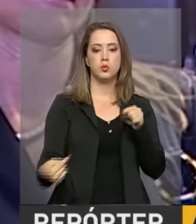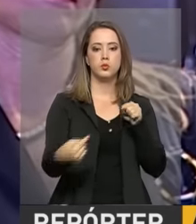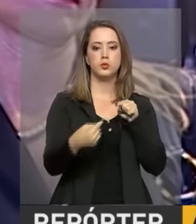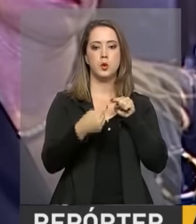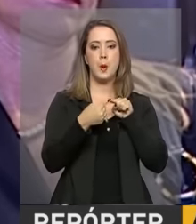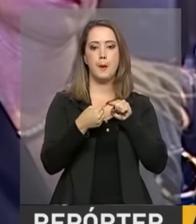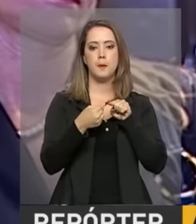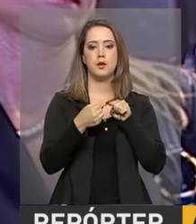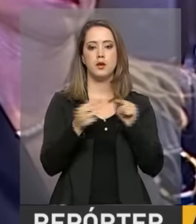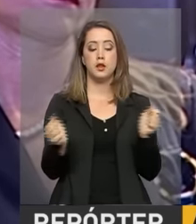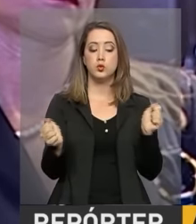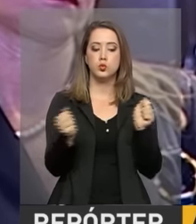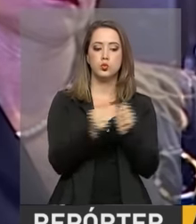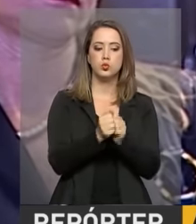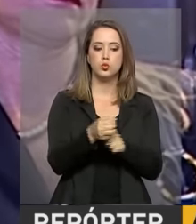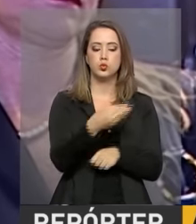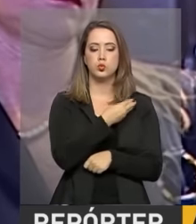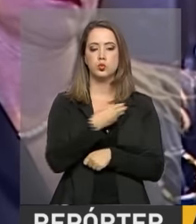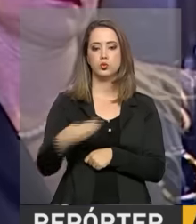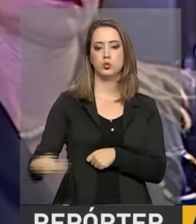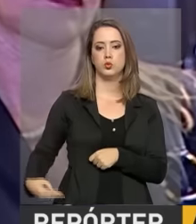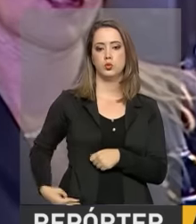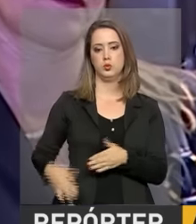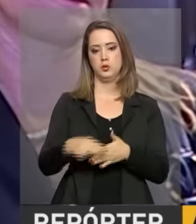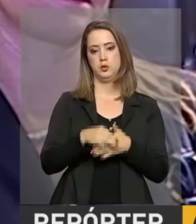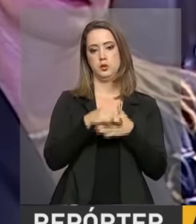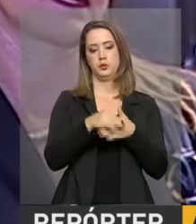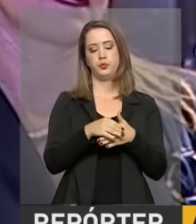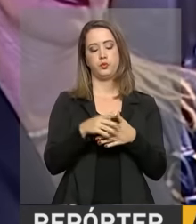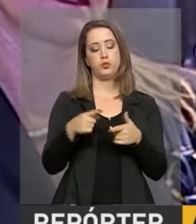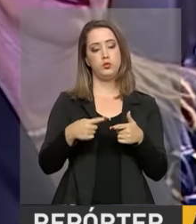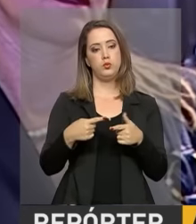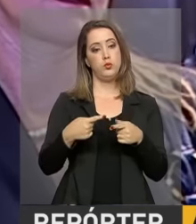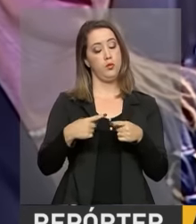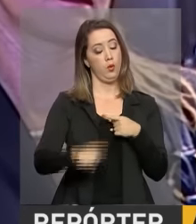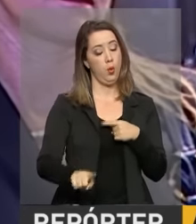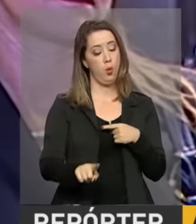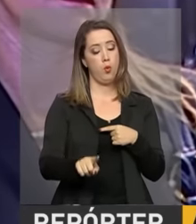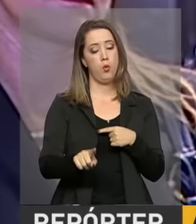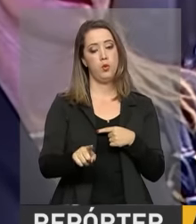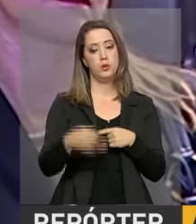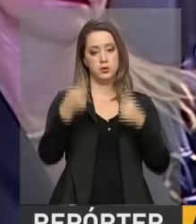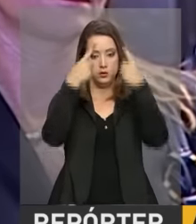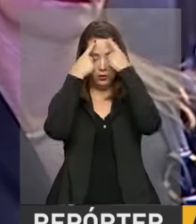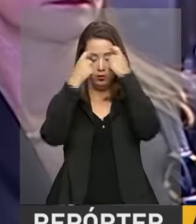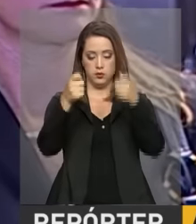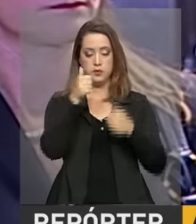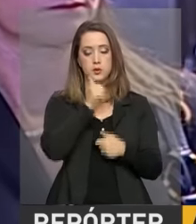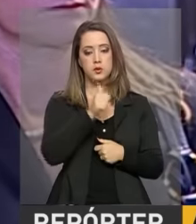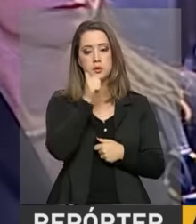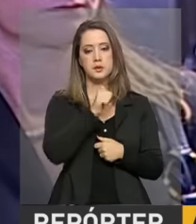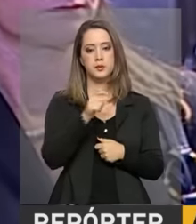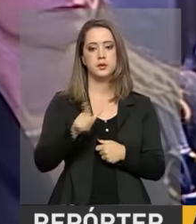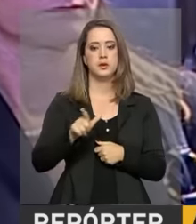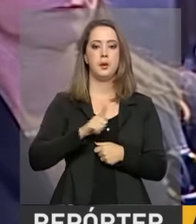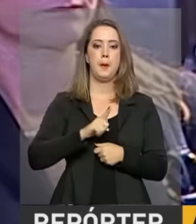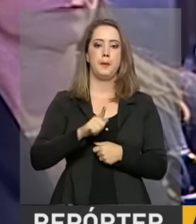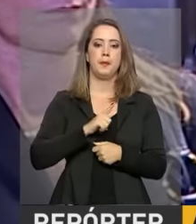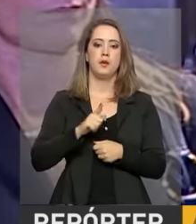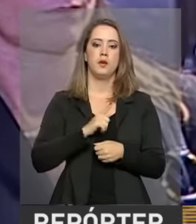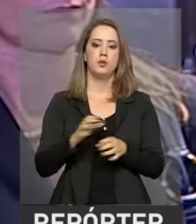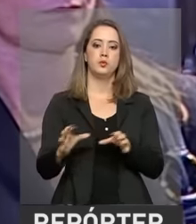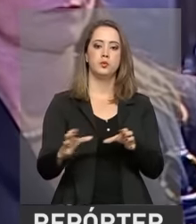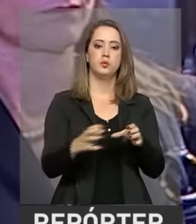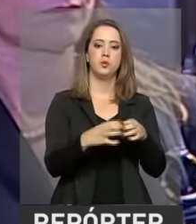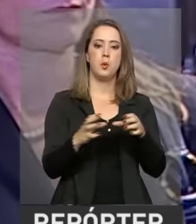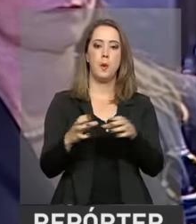é núcleo de contra violência à mulher da do qual participarão secretário nacional de